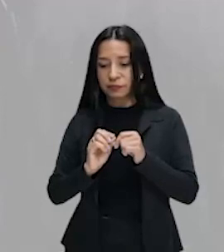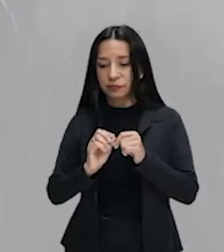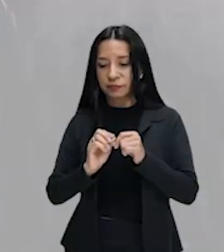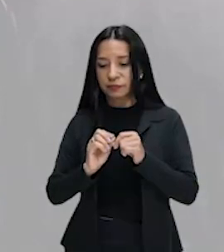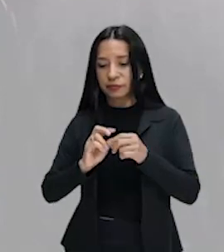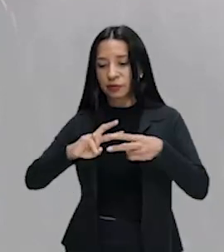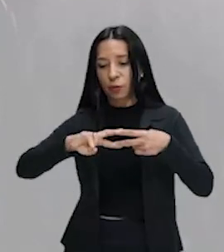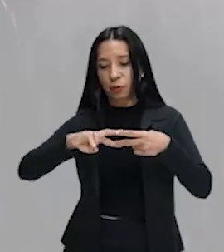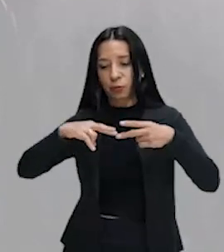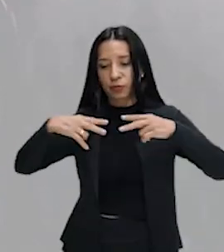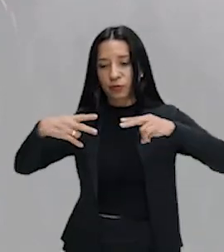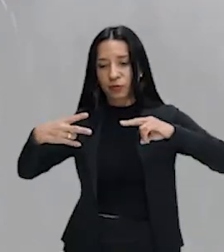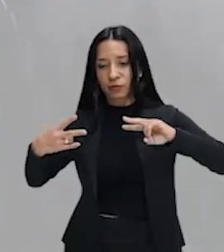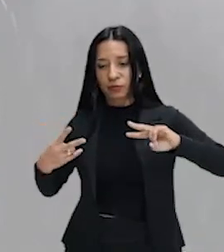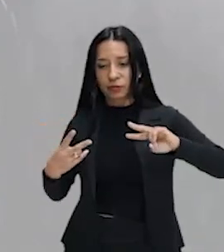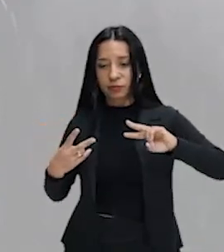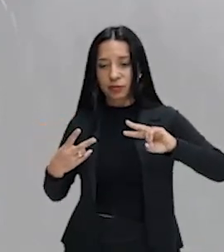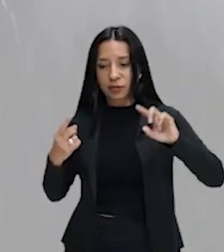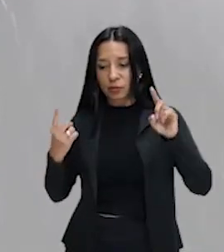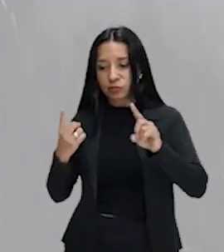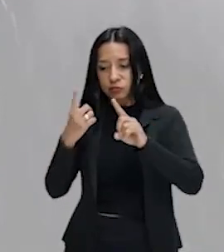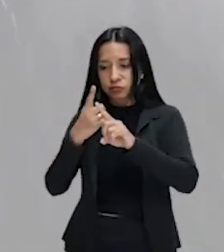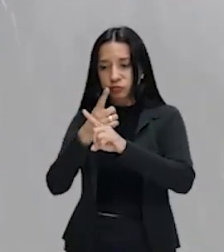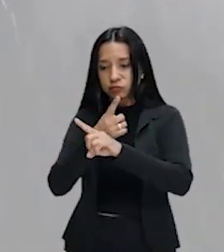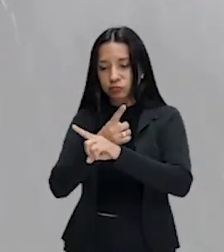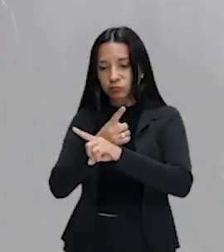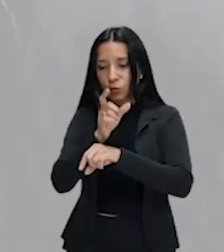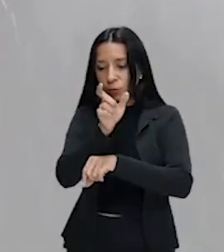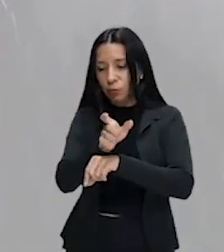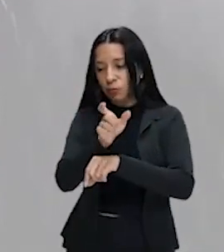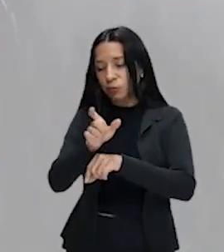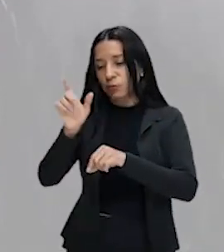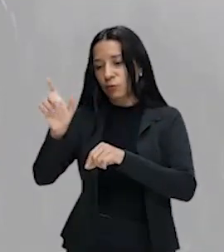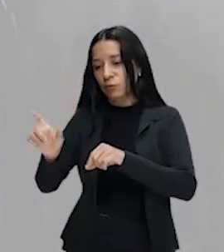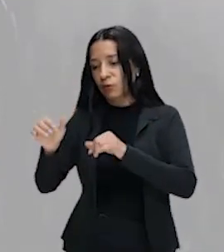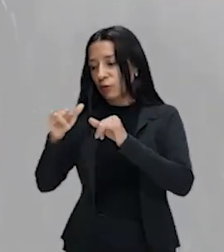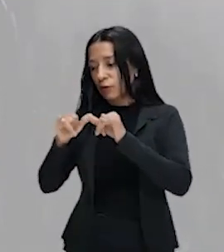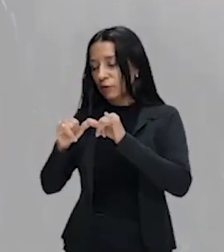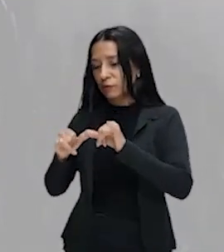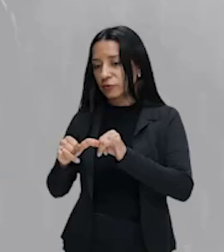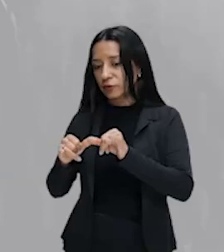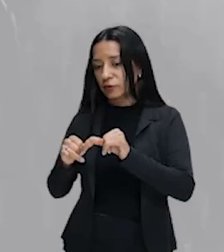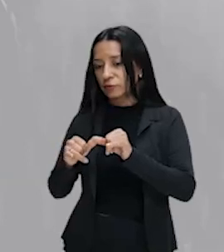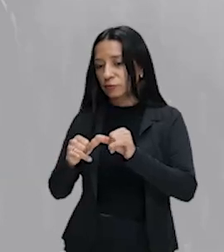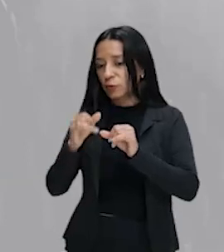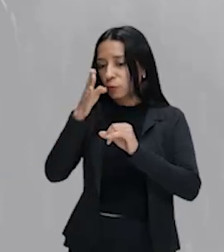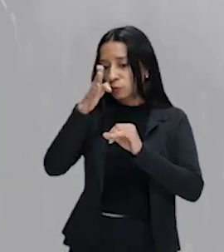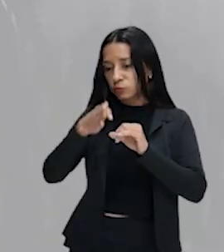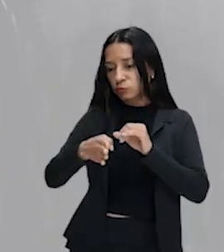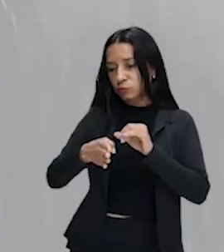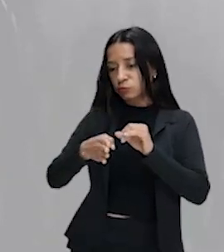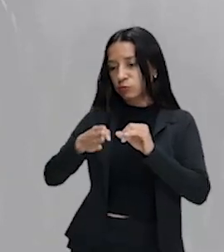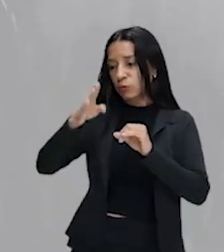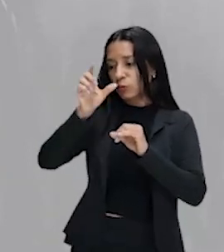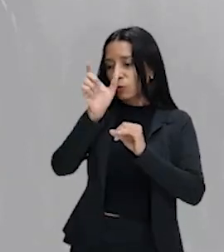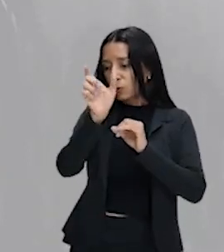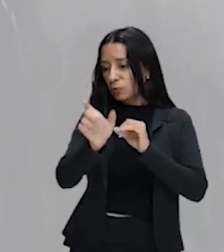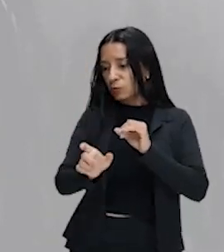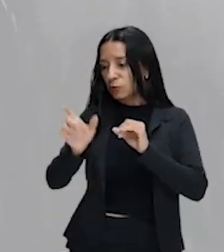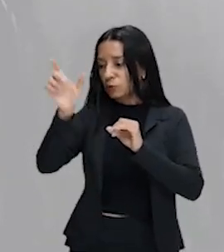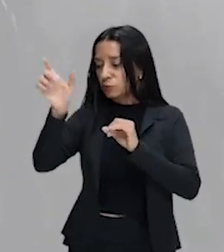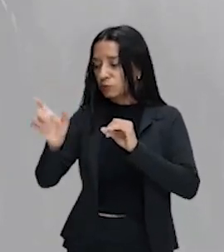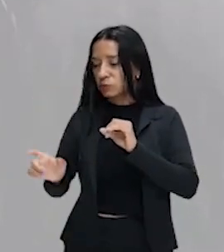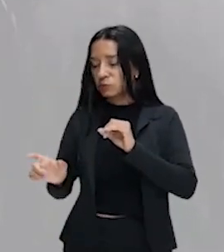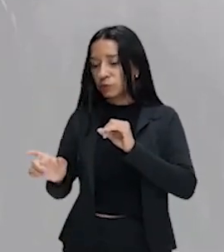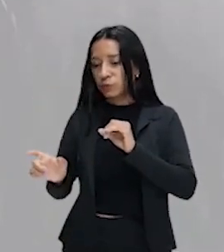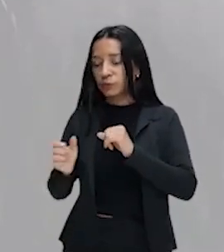fazer os gametas desse outro indivíduo. Os gametas desse aqui vai ficar nessa coluna. E os gametas desse outro vai